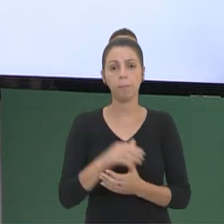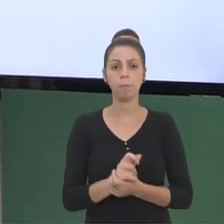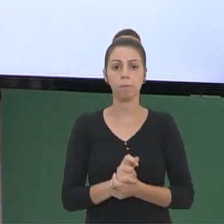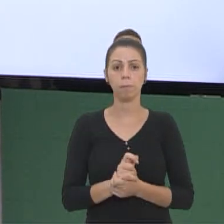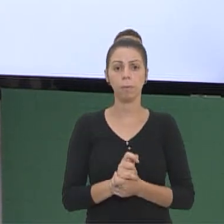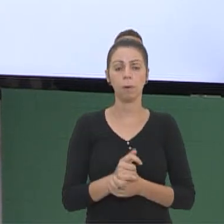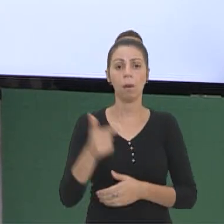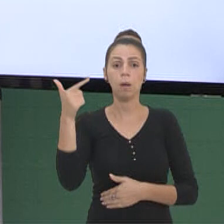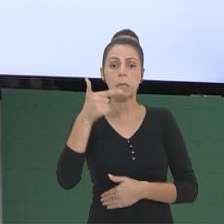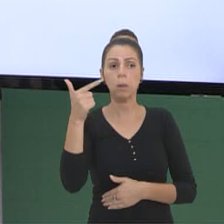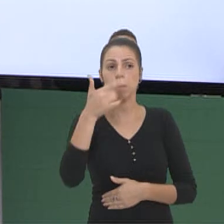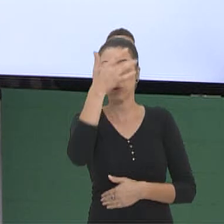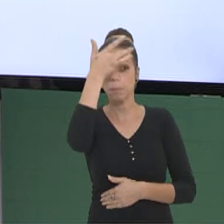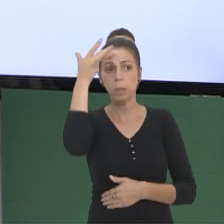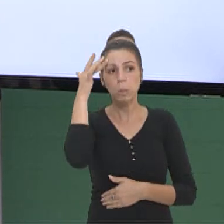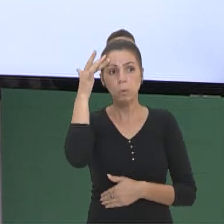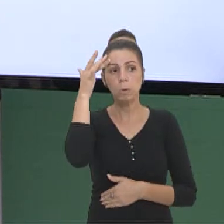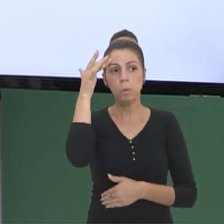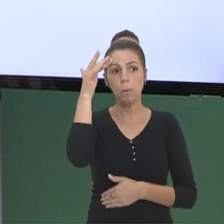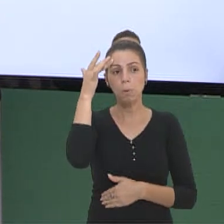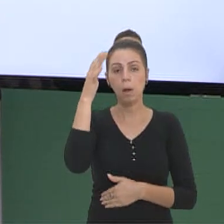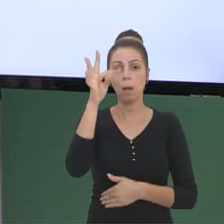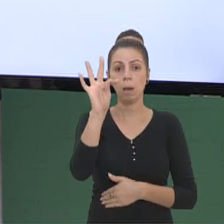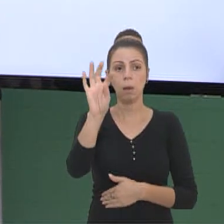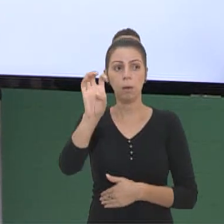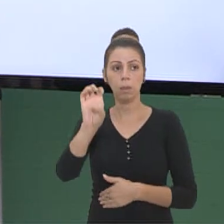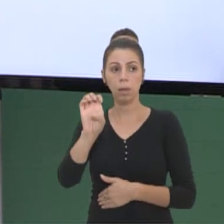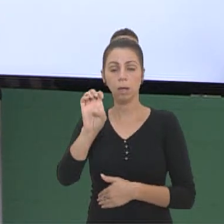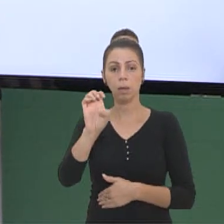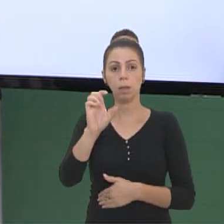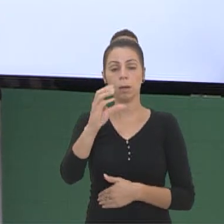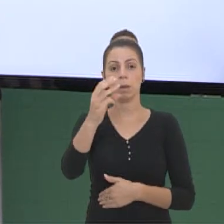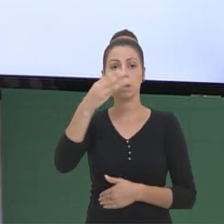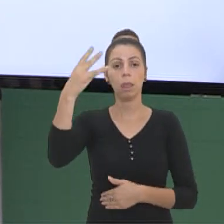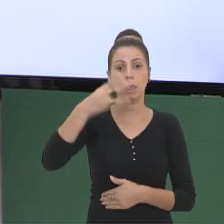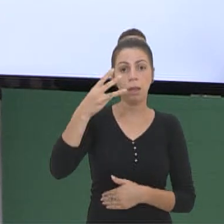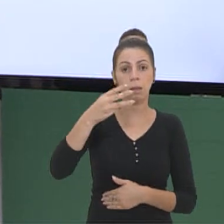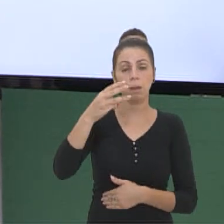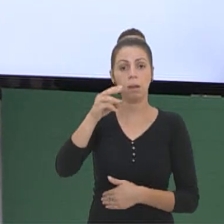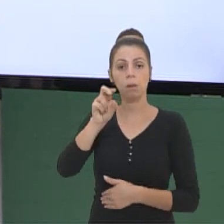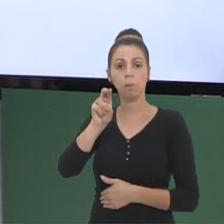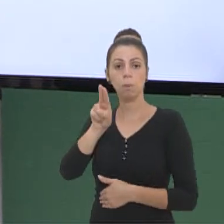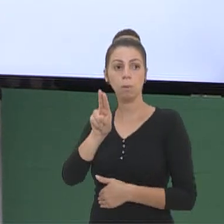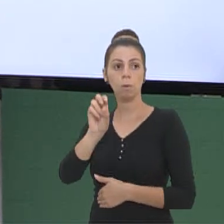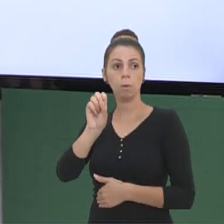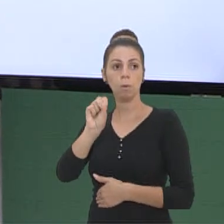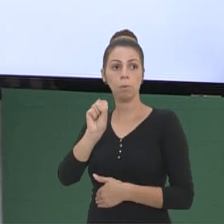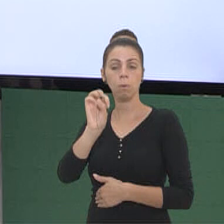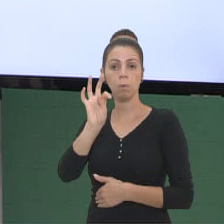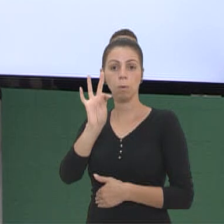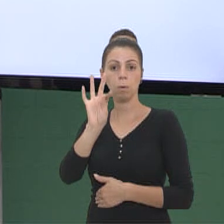tu e vos, te. Terceira persona, os te, se.